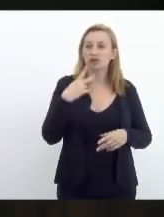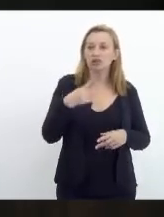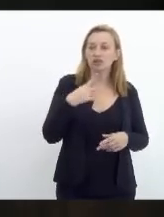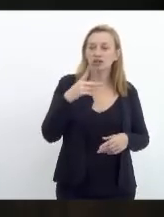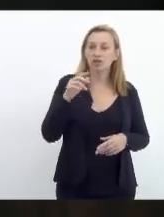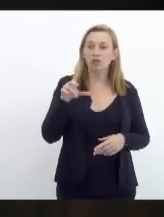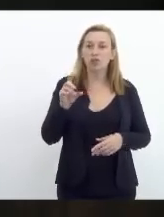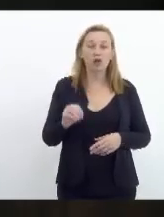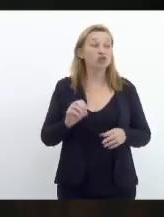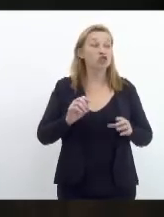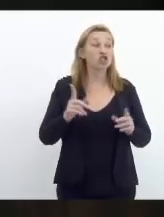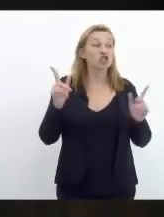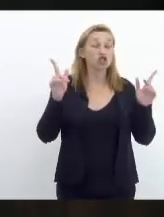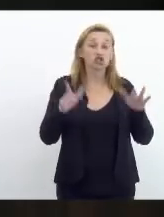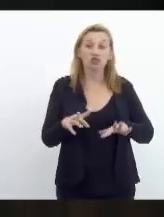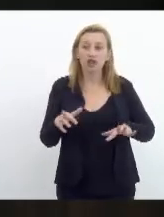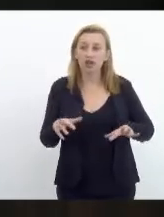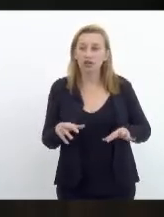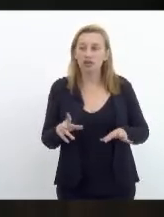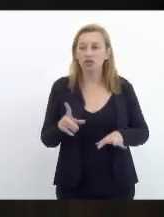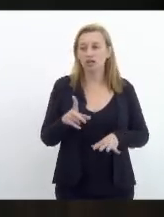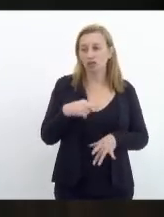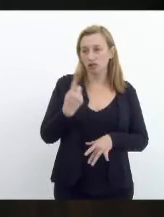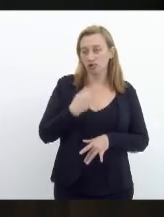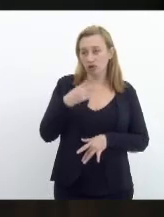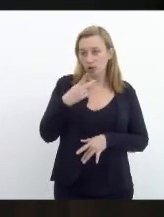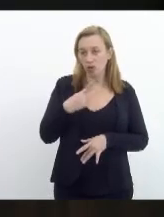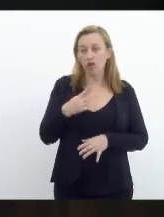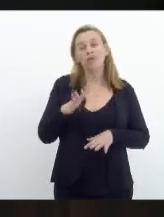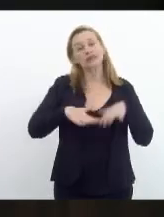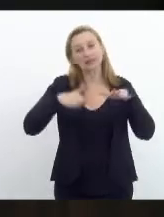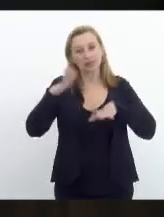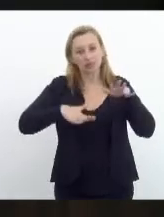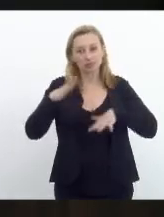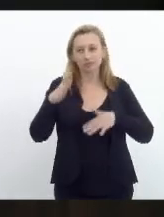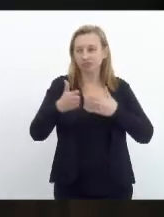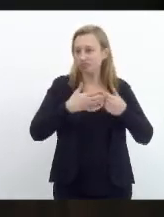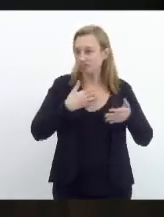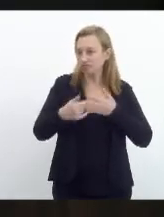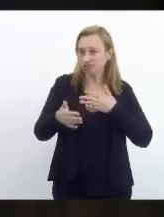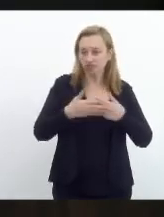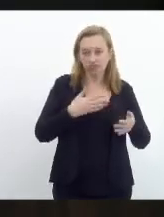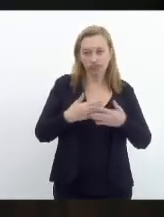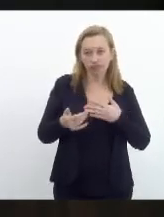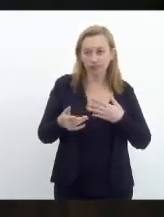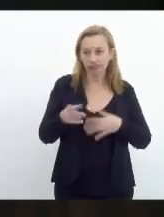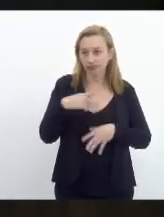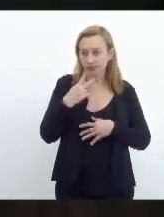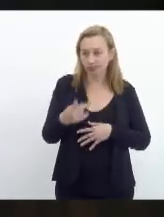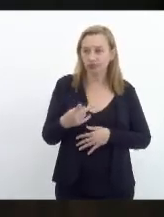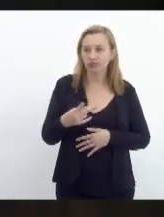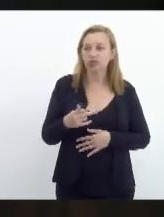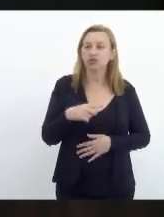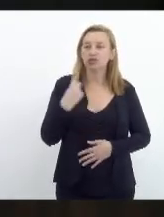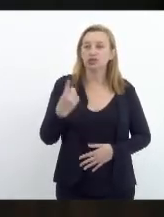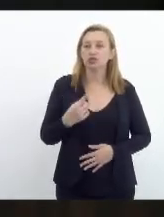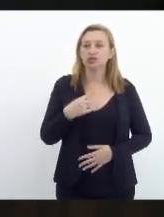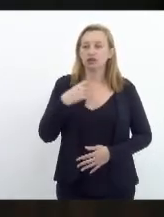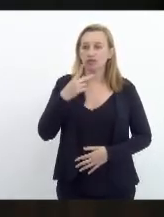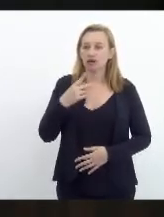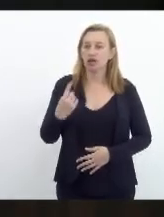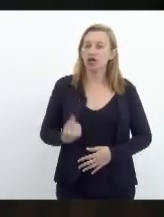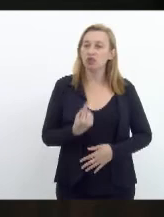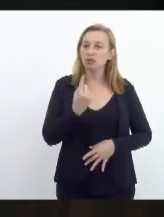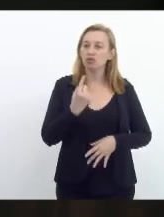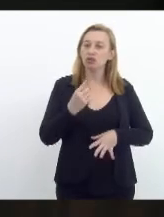áudio diferente do que a gente falou. Mas, independente de qualquer discurso para as categorias, nossa posição aqui é de